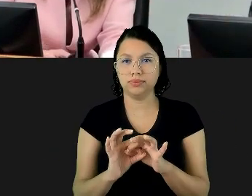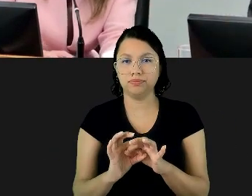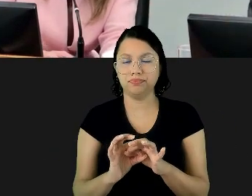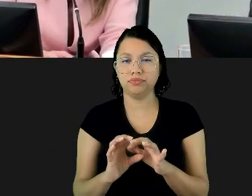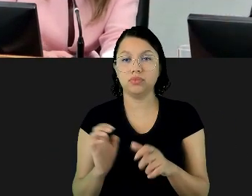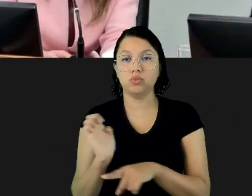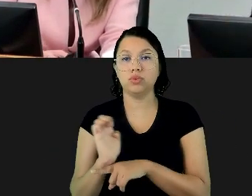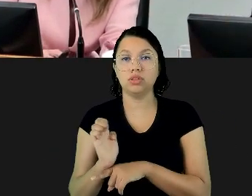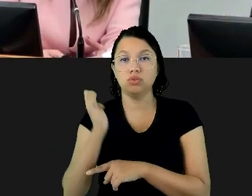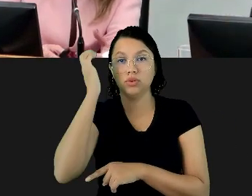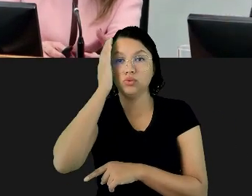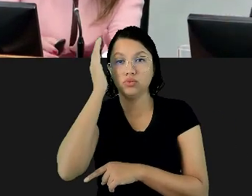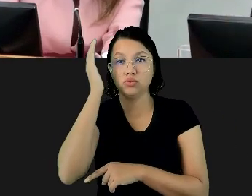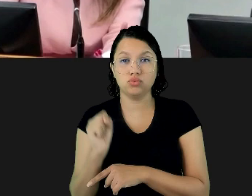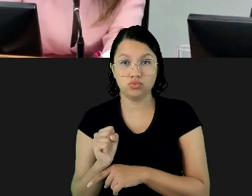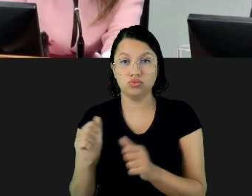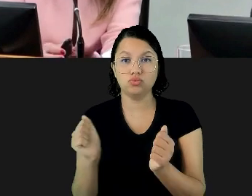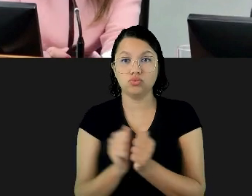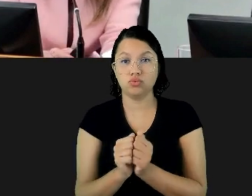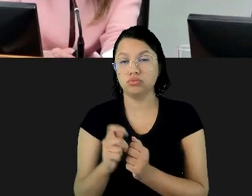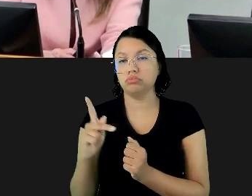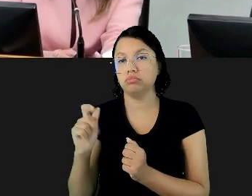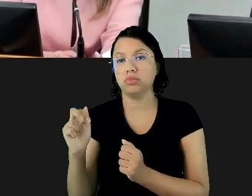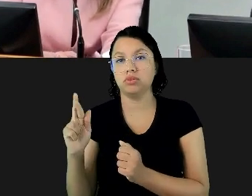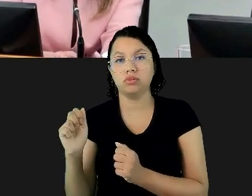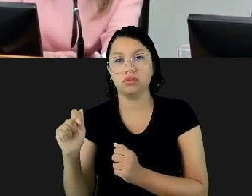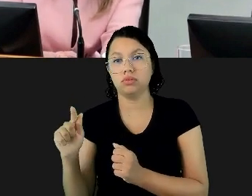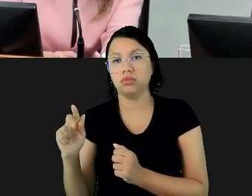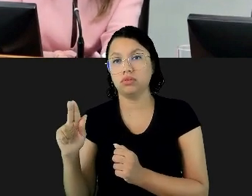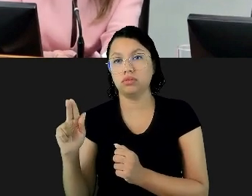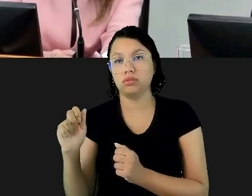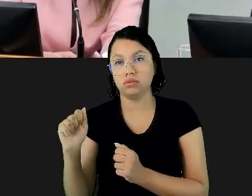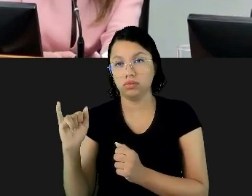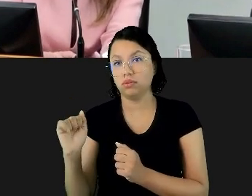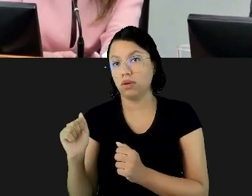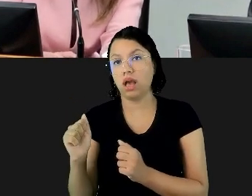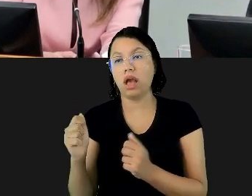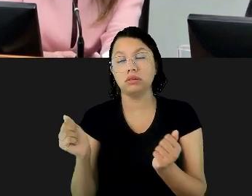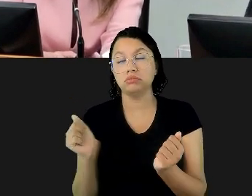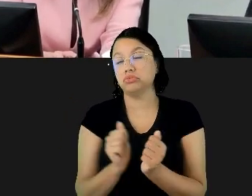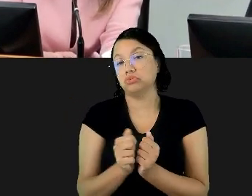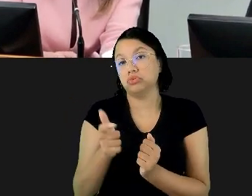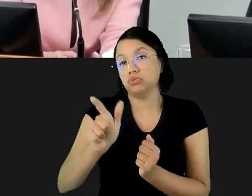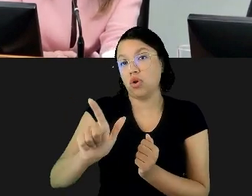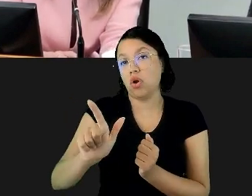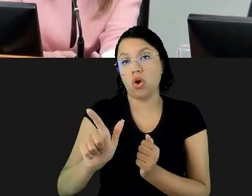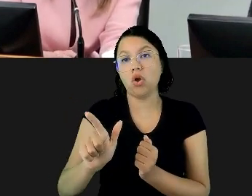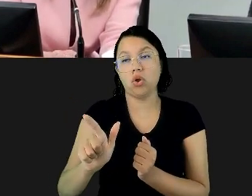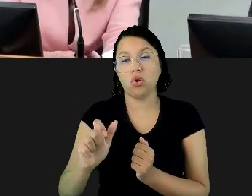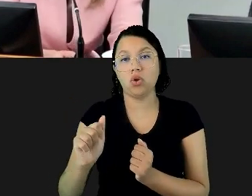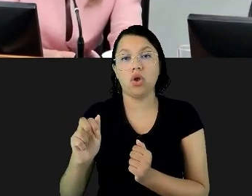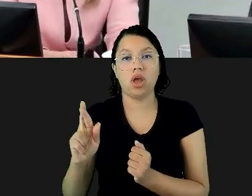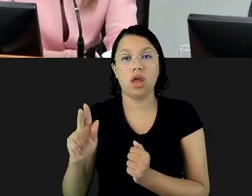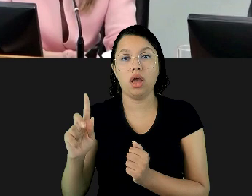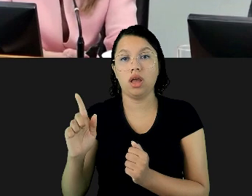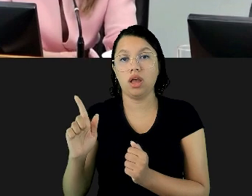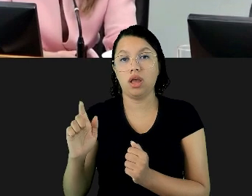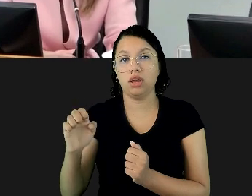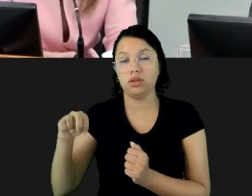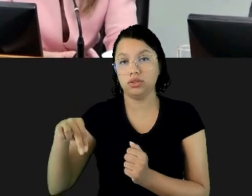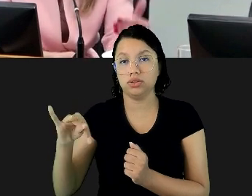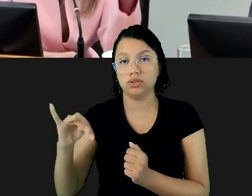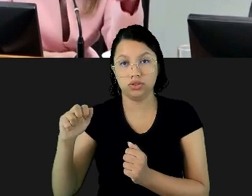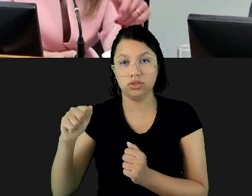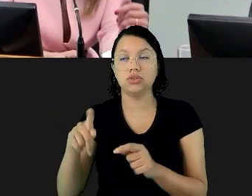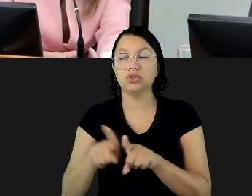o senador nos trouxe, com as províncias noroeste aí da Argentina e com os portos do norte do Chile. E como que essa